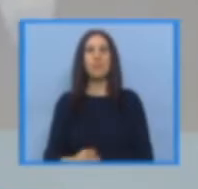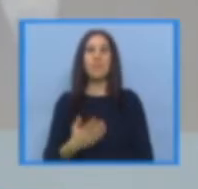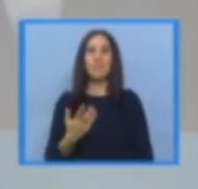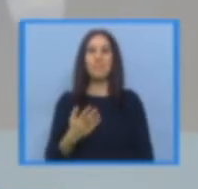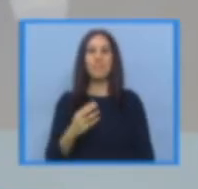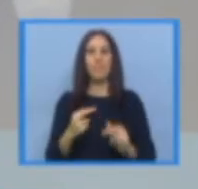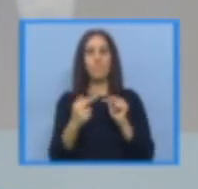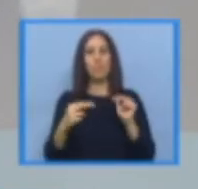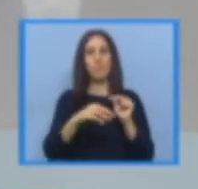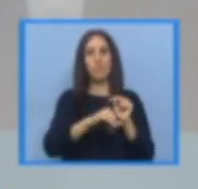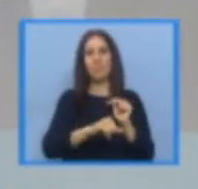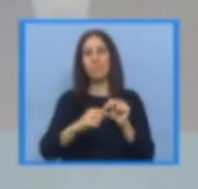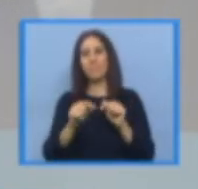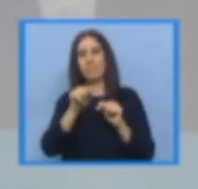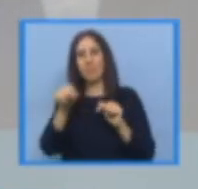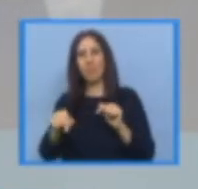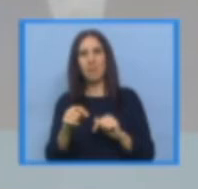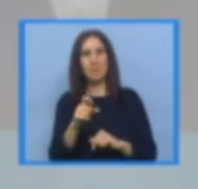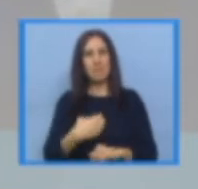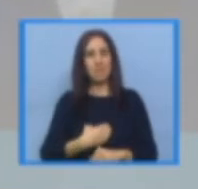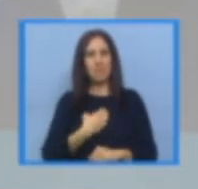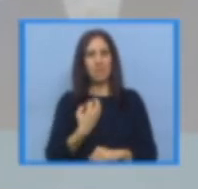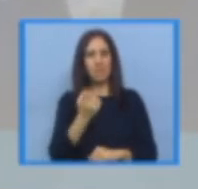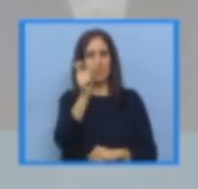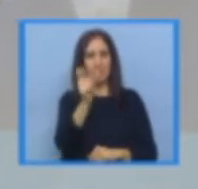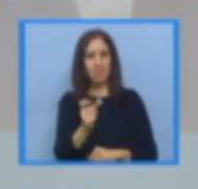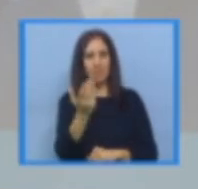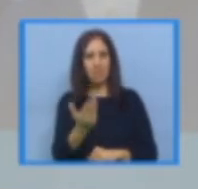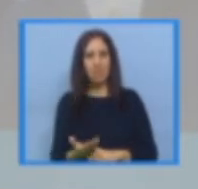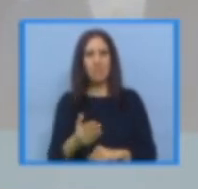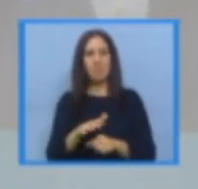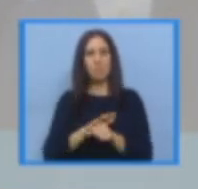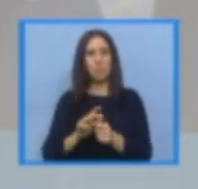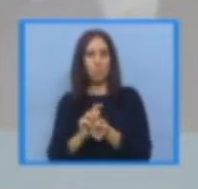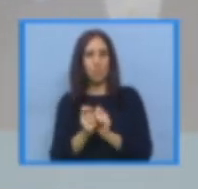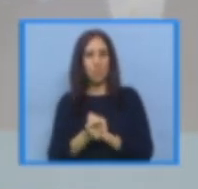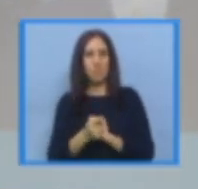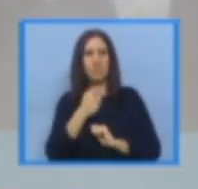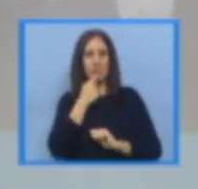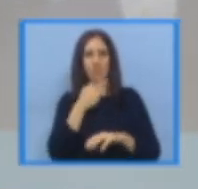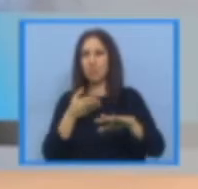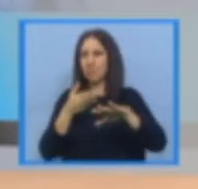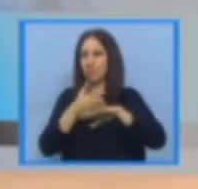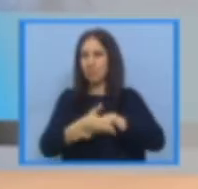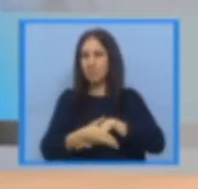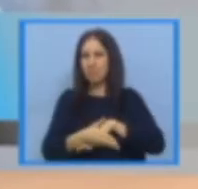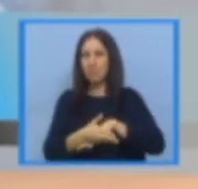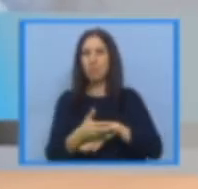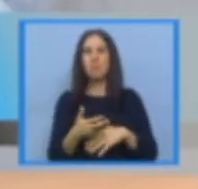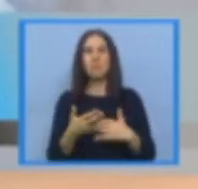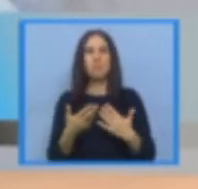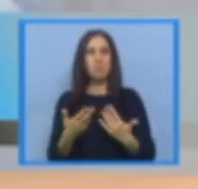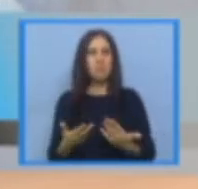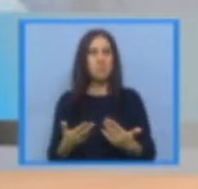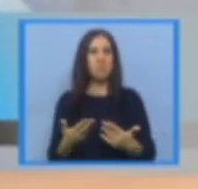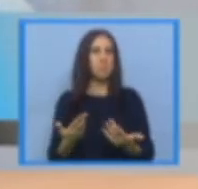que se lançam de cá para lá, mas sente de facto que a mudança das situações passa por essa intervenção direta de